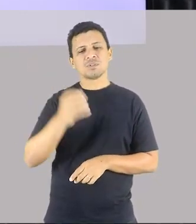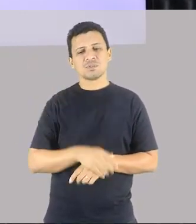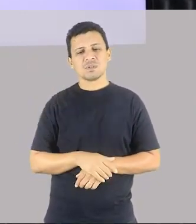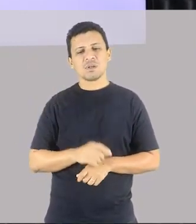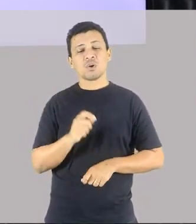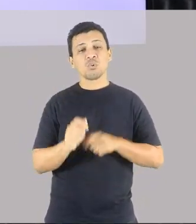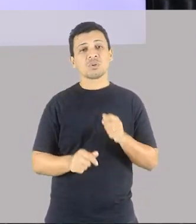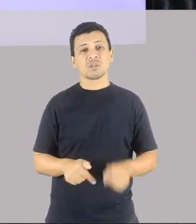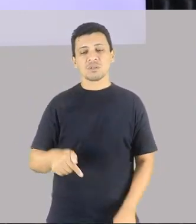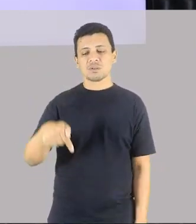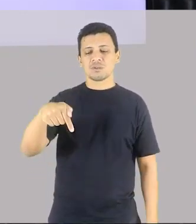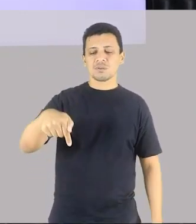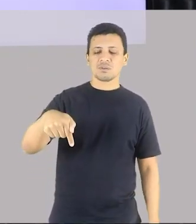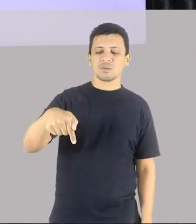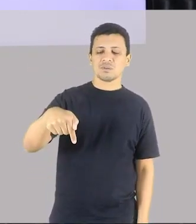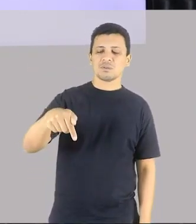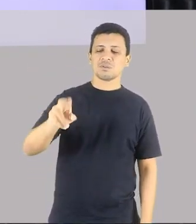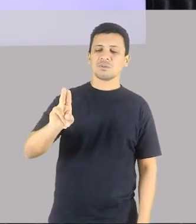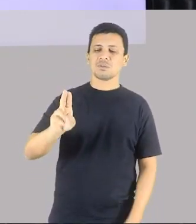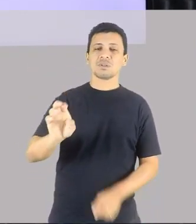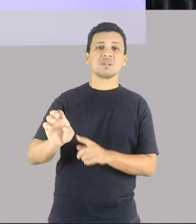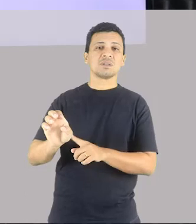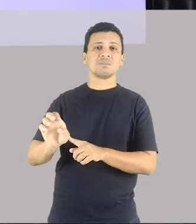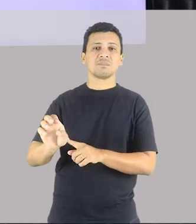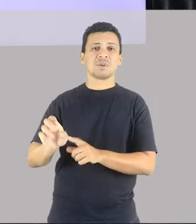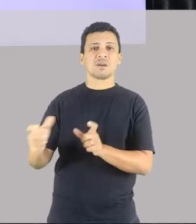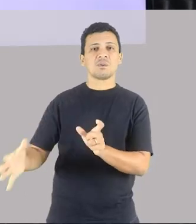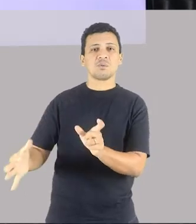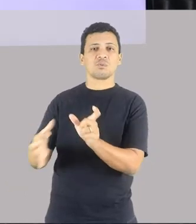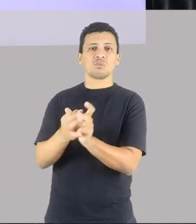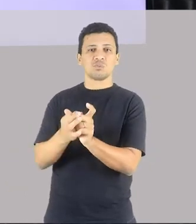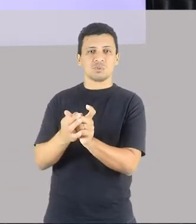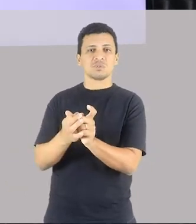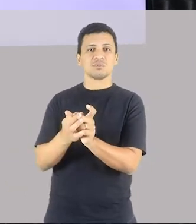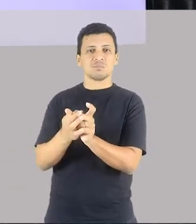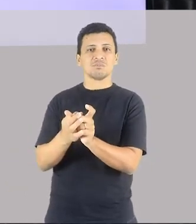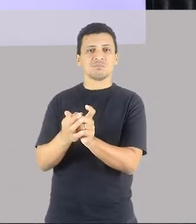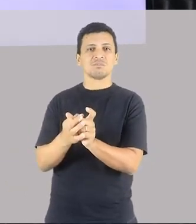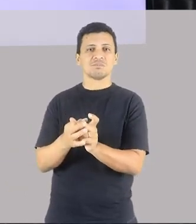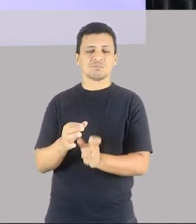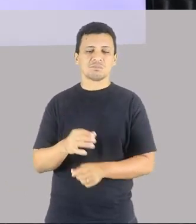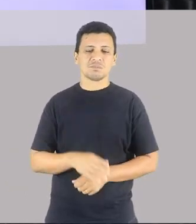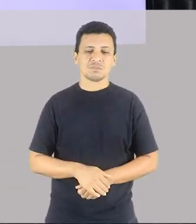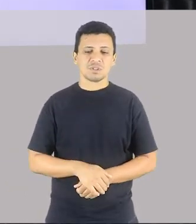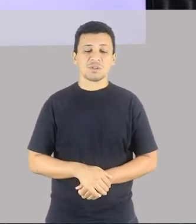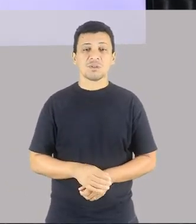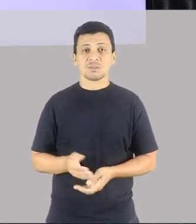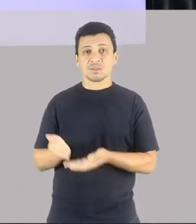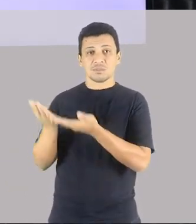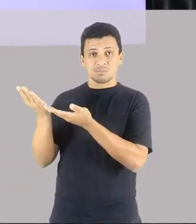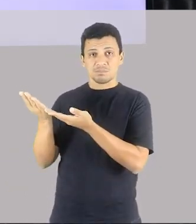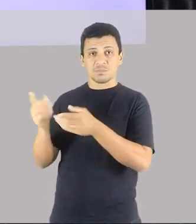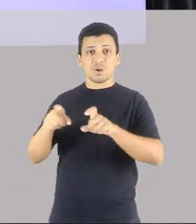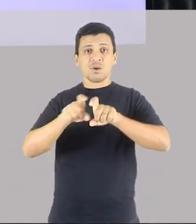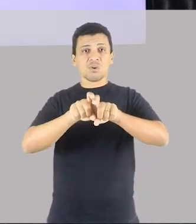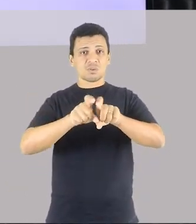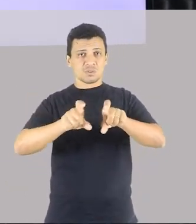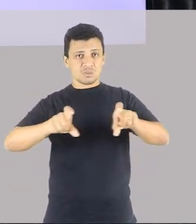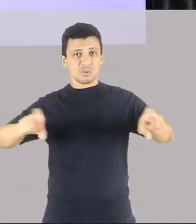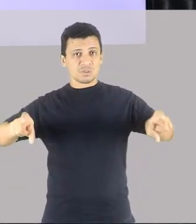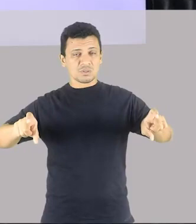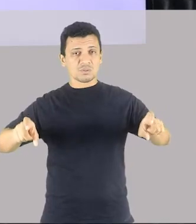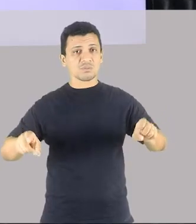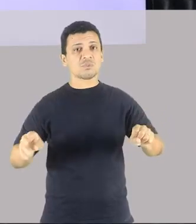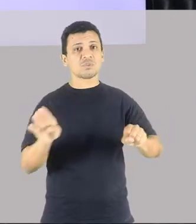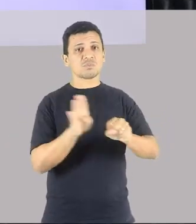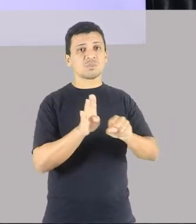que, né, que é sempre uma conjunção integrante. Tudo bem? Então essas são as orações substantivas. Elas são